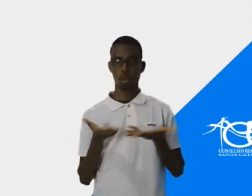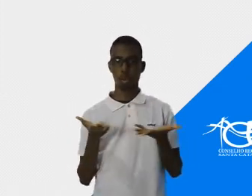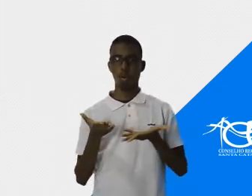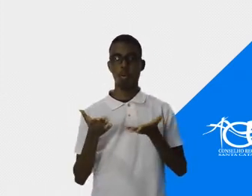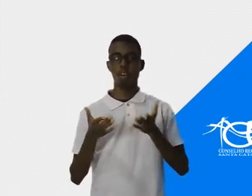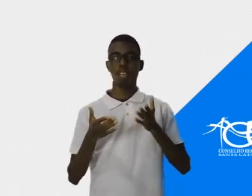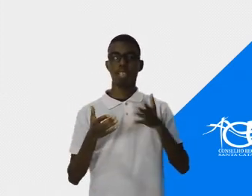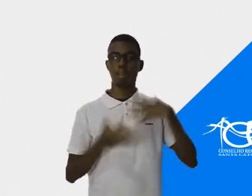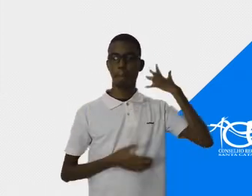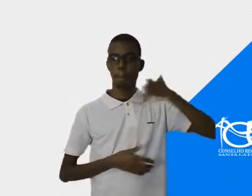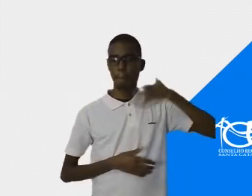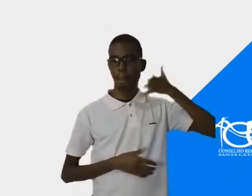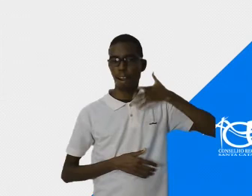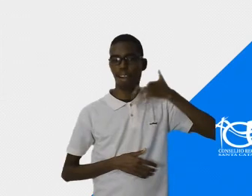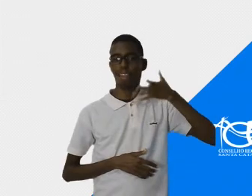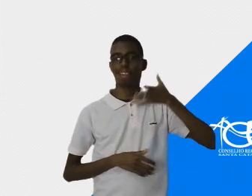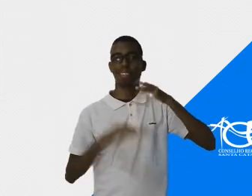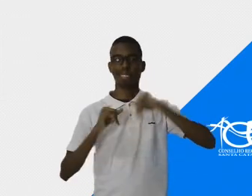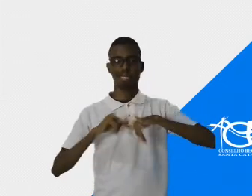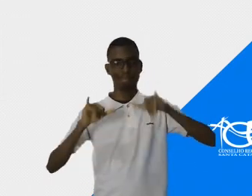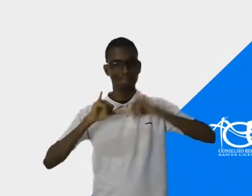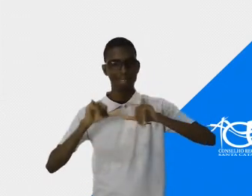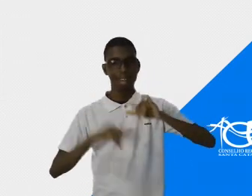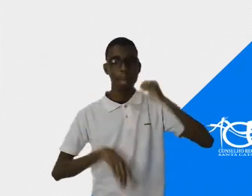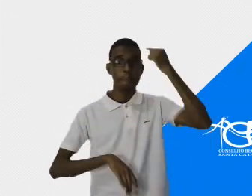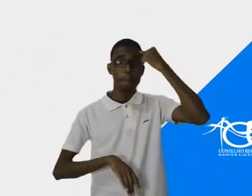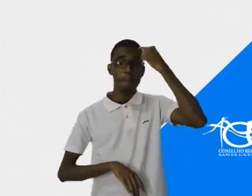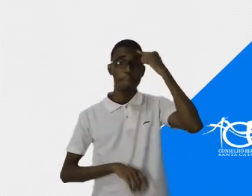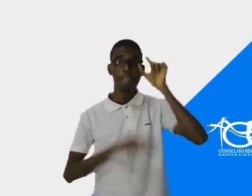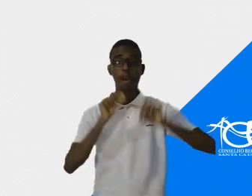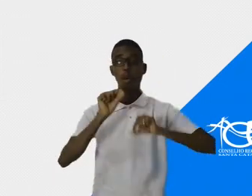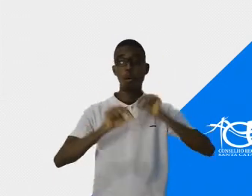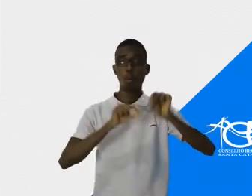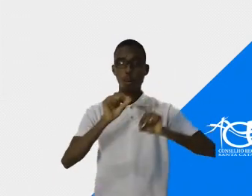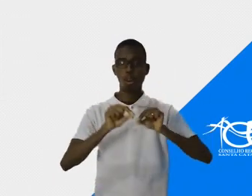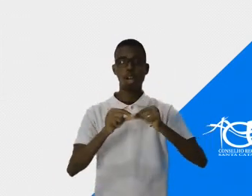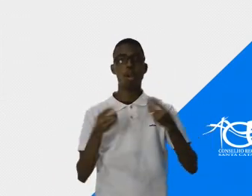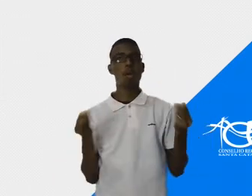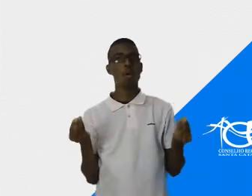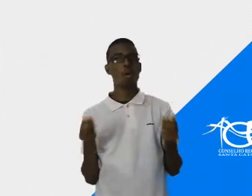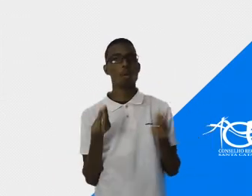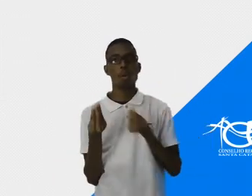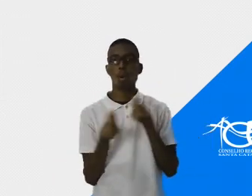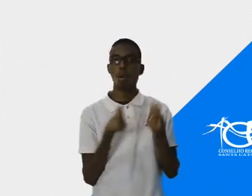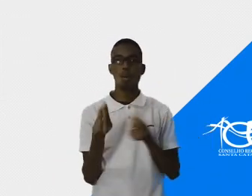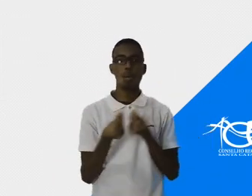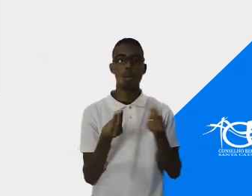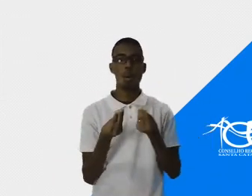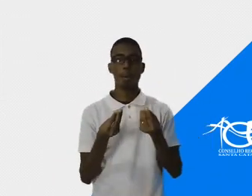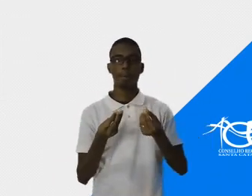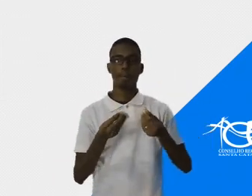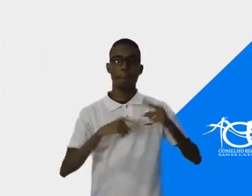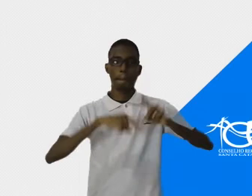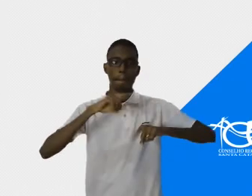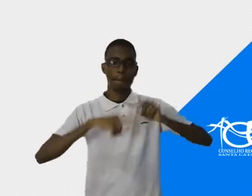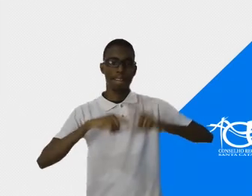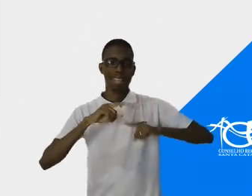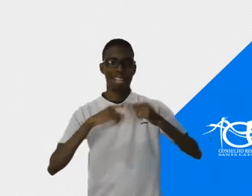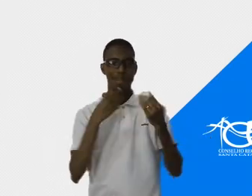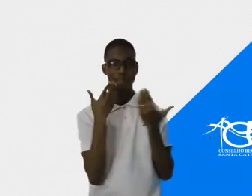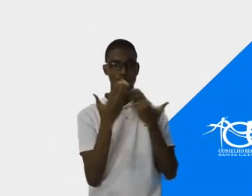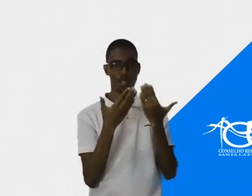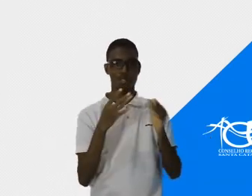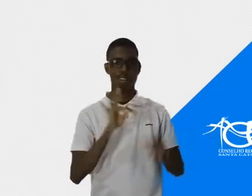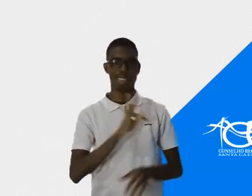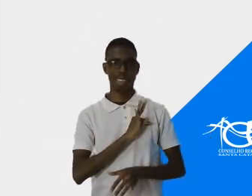é pensar em que medida, então, é possível aperfeiçoar hoje as técnicas e instrumentos psicológicos. Evidentemente, já avançamos muito,